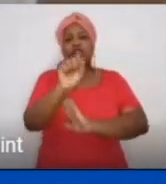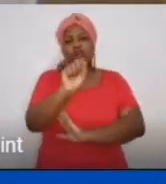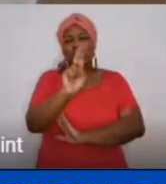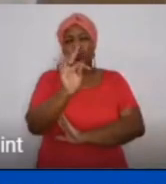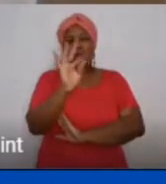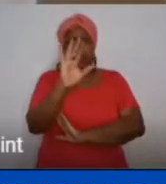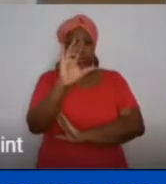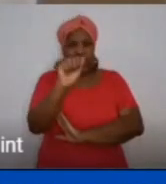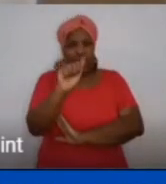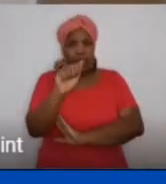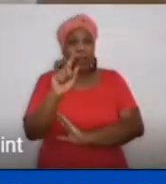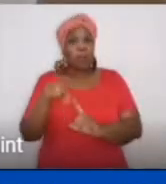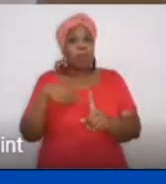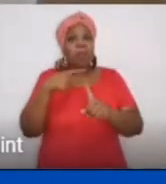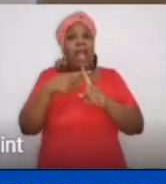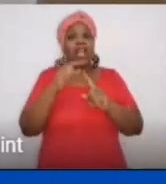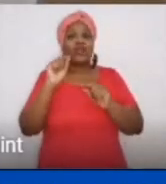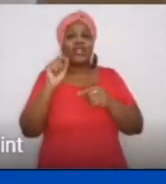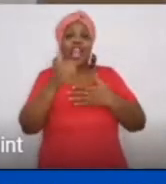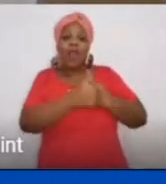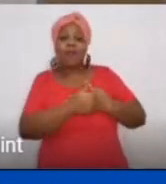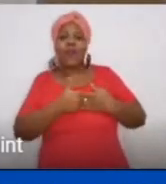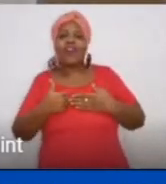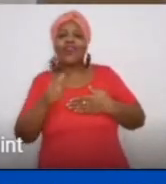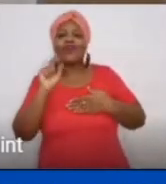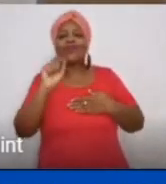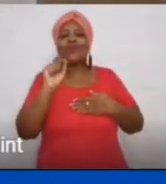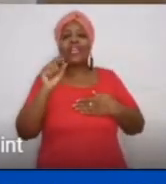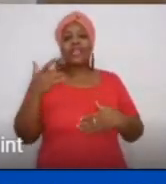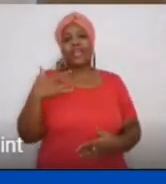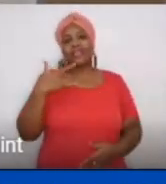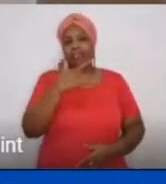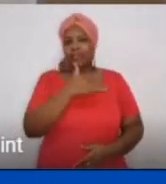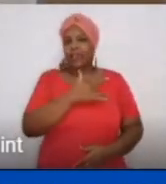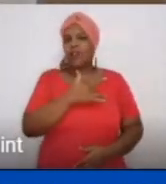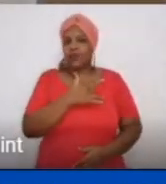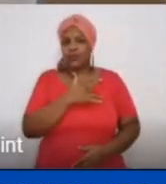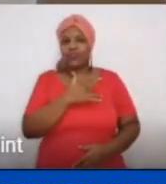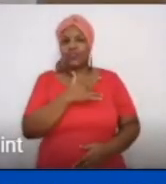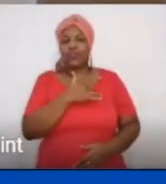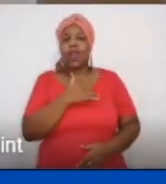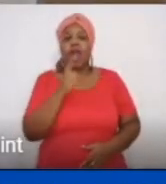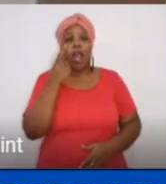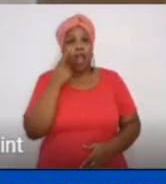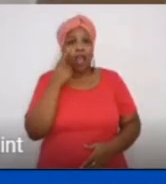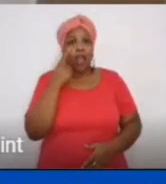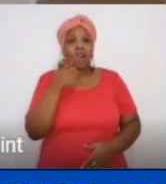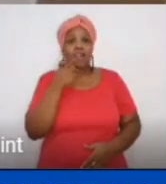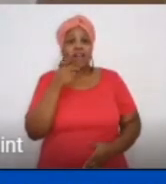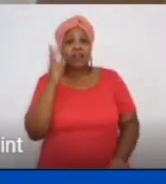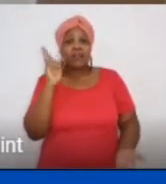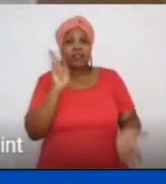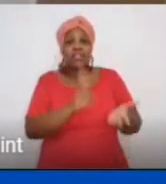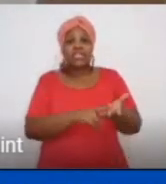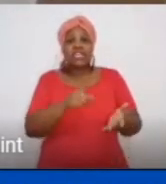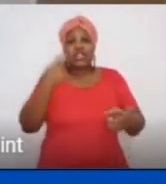de vista da moral do que do ponto de vista da saúde, né? Determinando a partir da proibição do que é lícito e